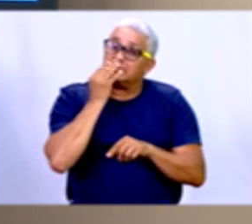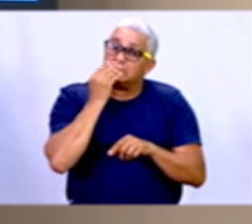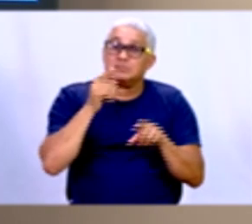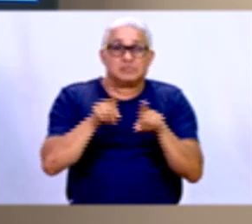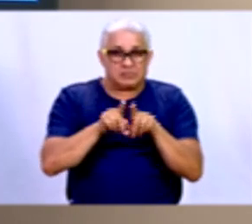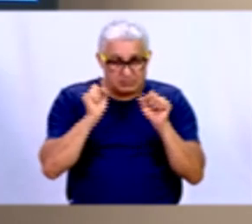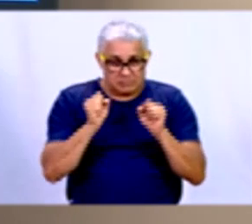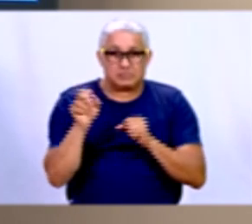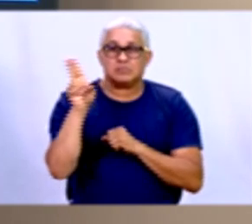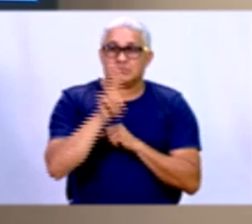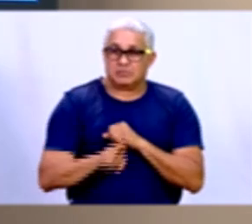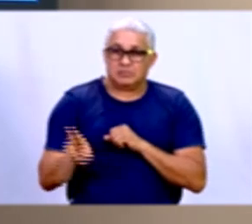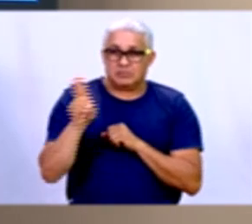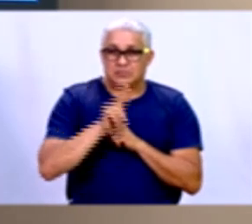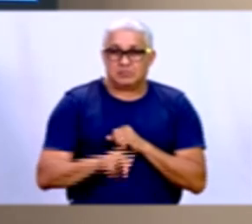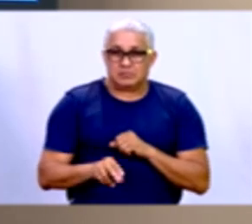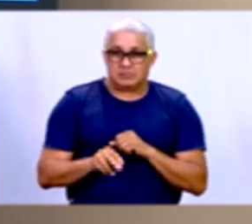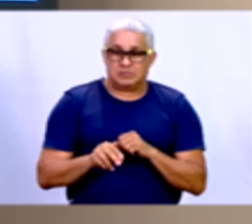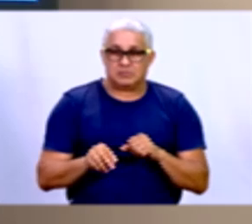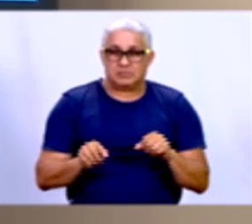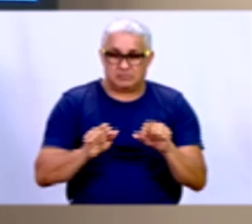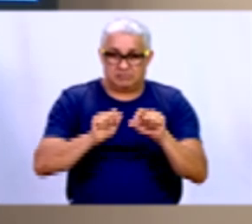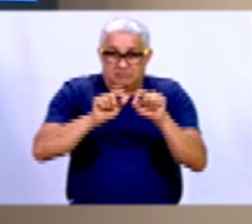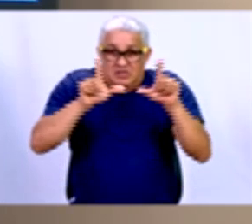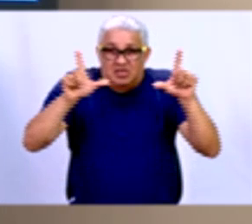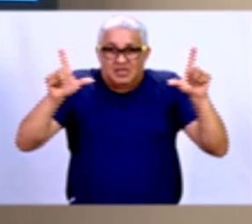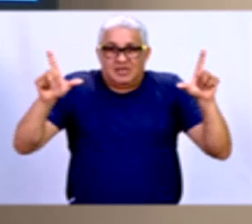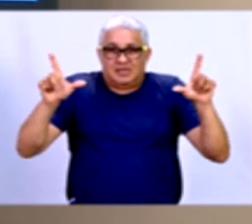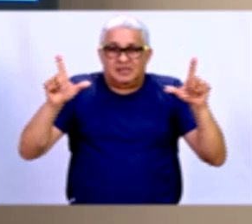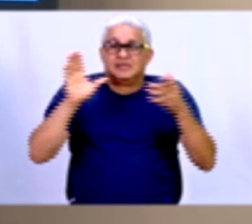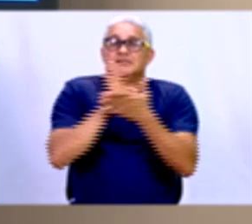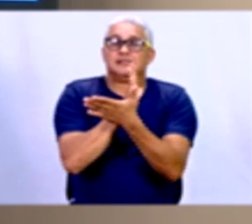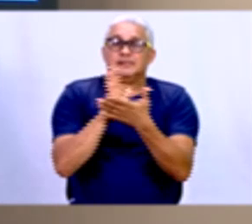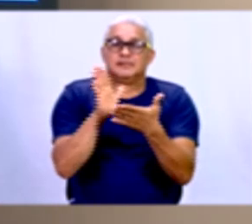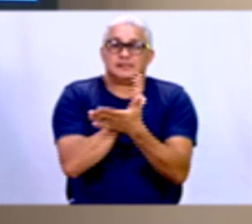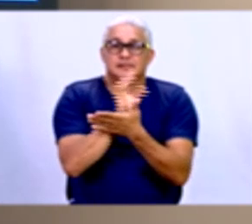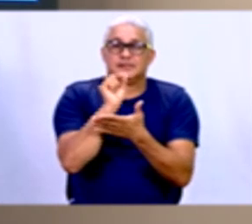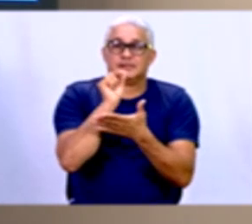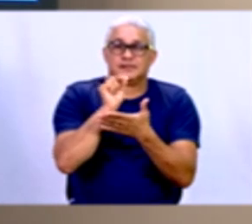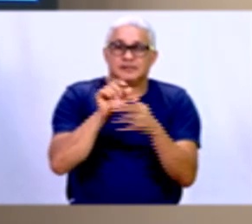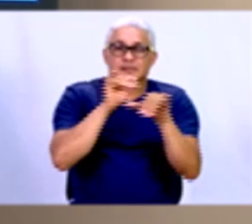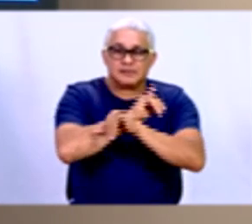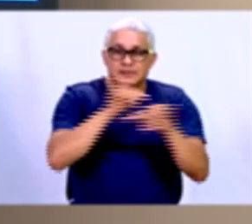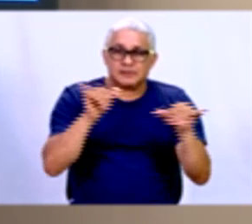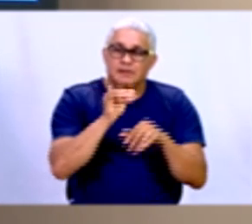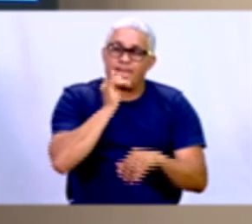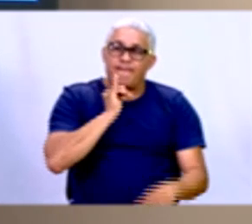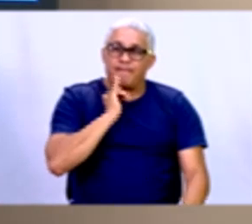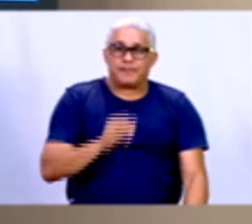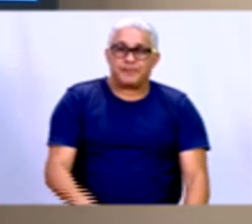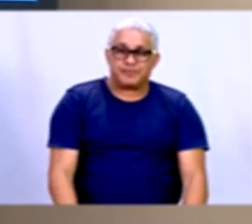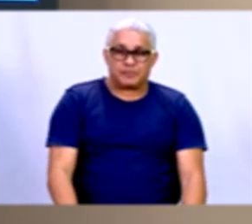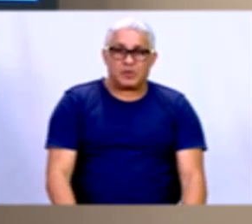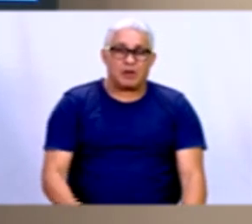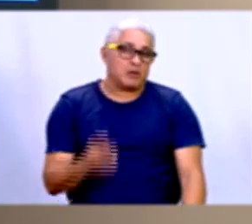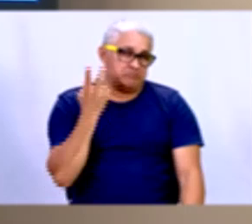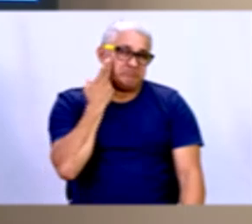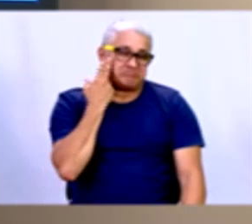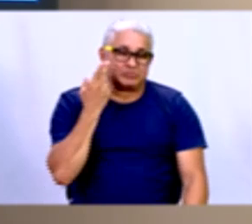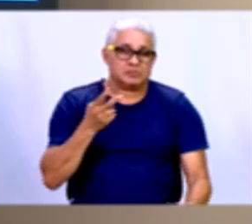você pode utilizar para destacar algumas informações. Por exemplo, é muito